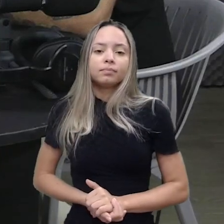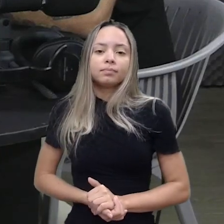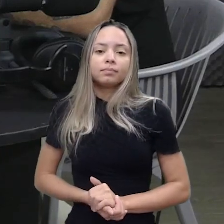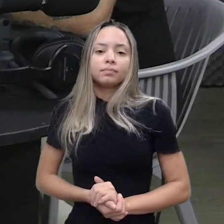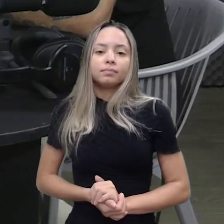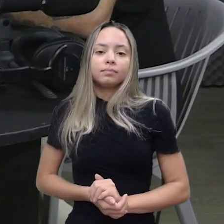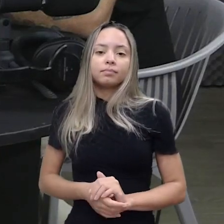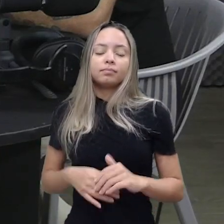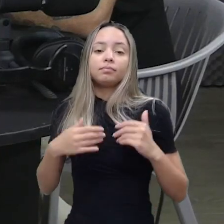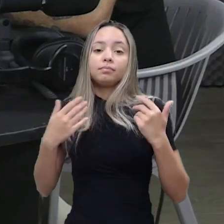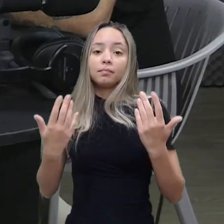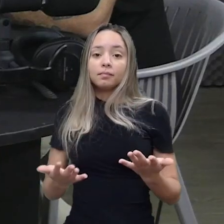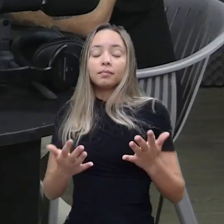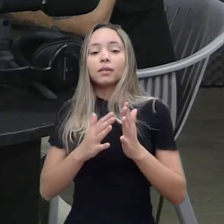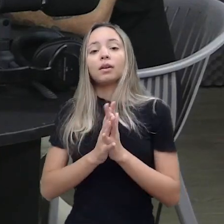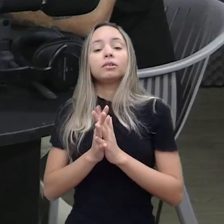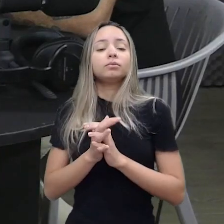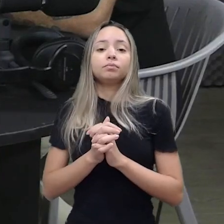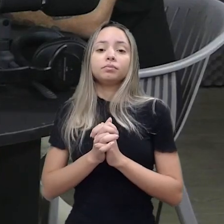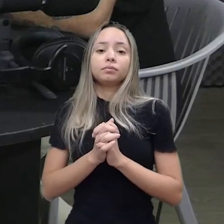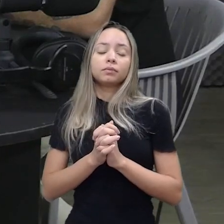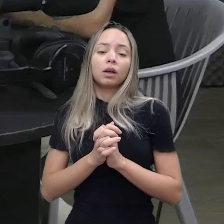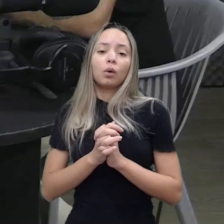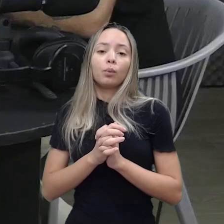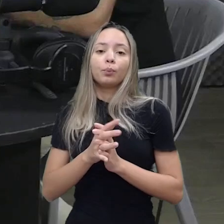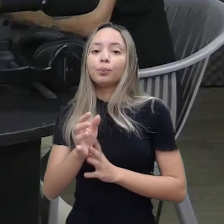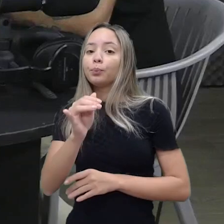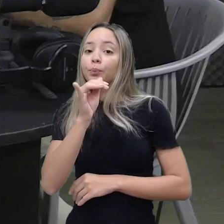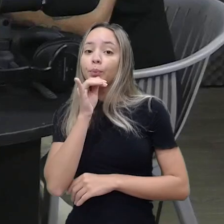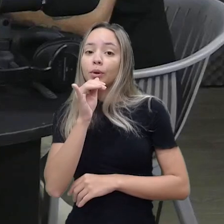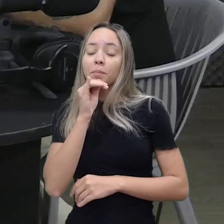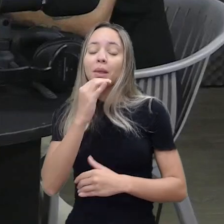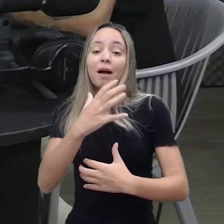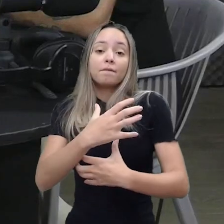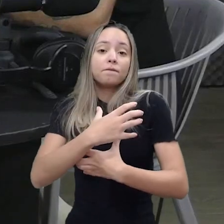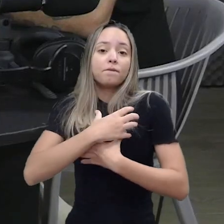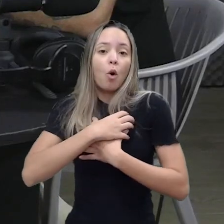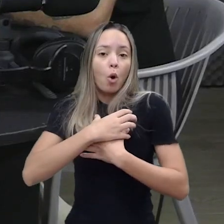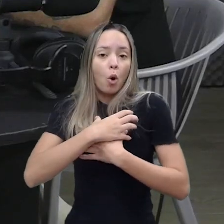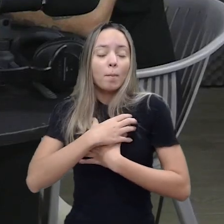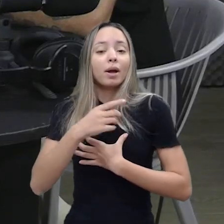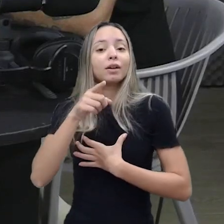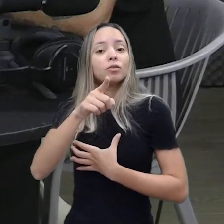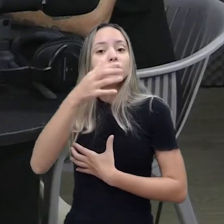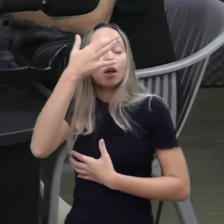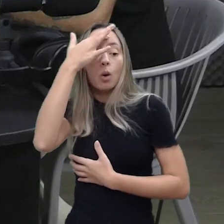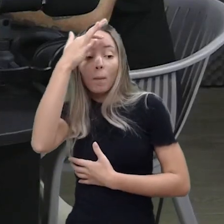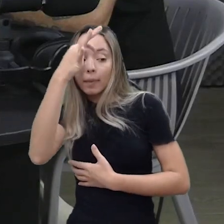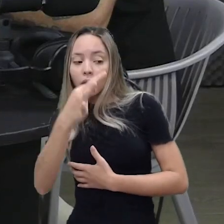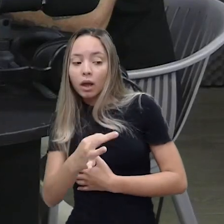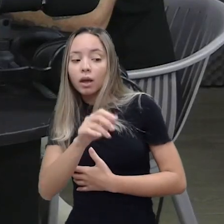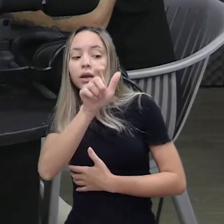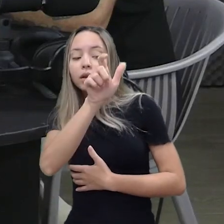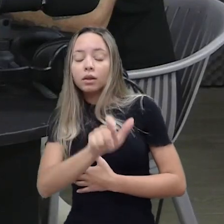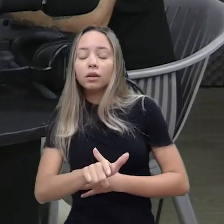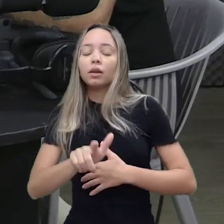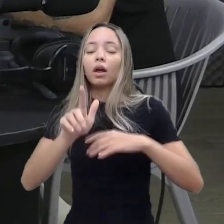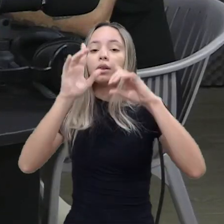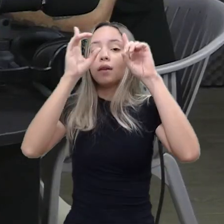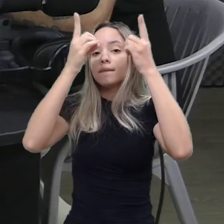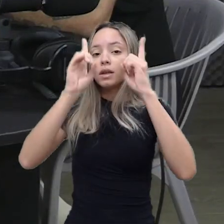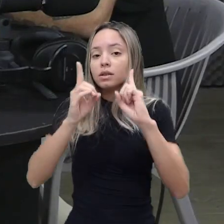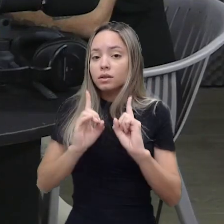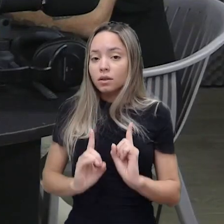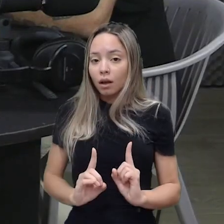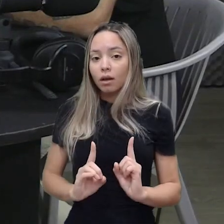o Sasaki, ele retomando aqui, ele vai dizer, olha, a forma como você compreende a deficiência, ela vai